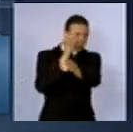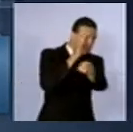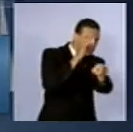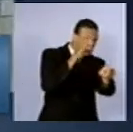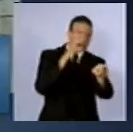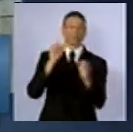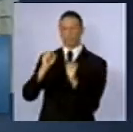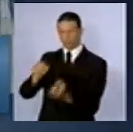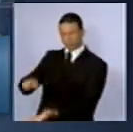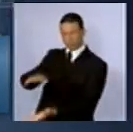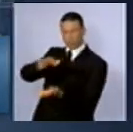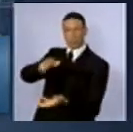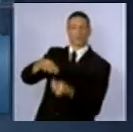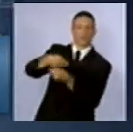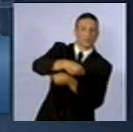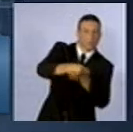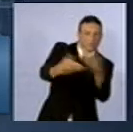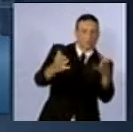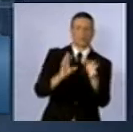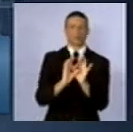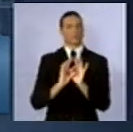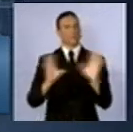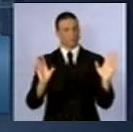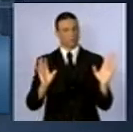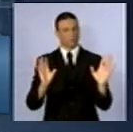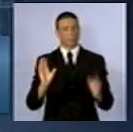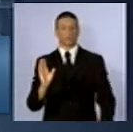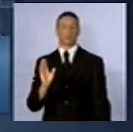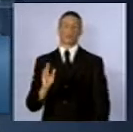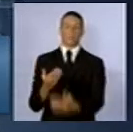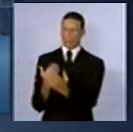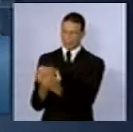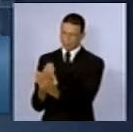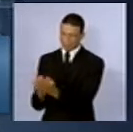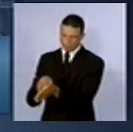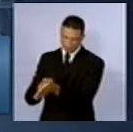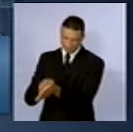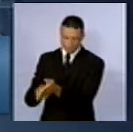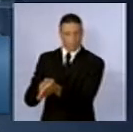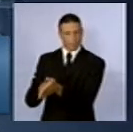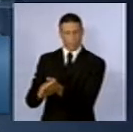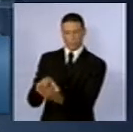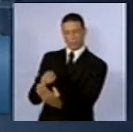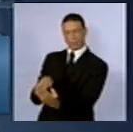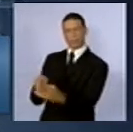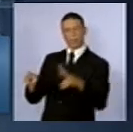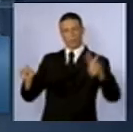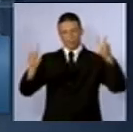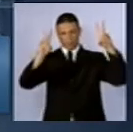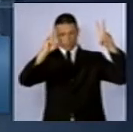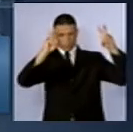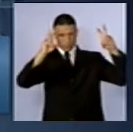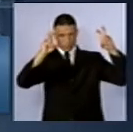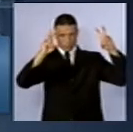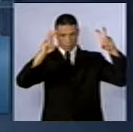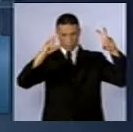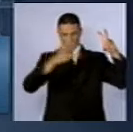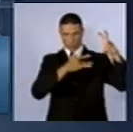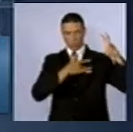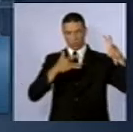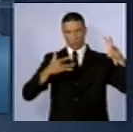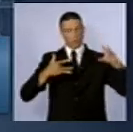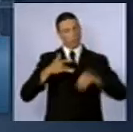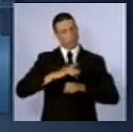pouco mais de profundidade esses resultados Então esse estudo que nós realizamos é um estudo denominado em epidemiologia de